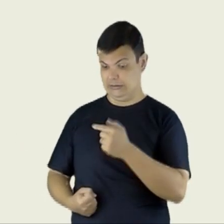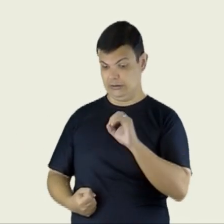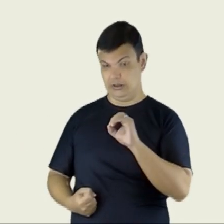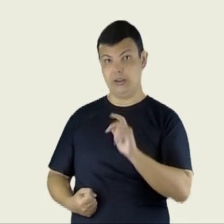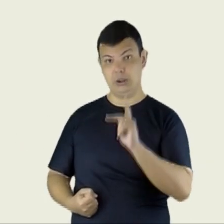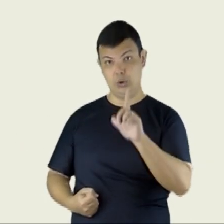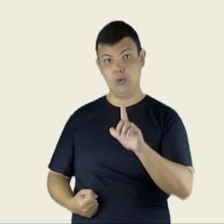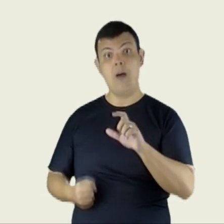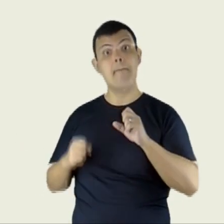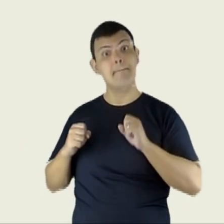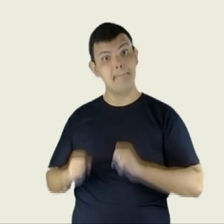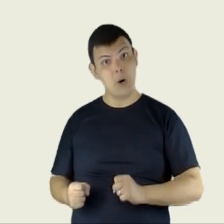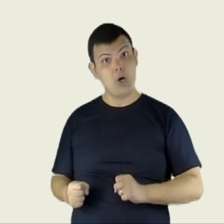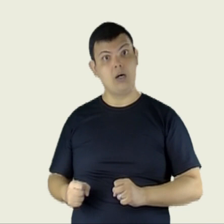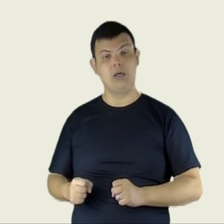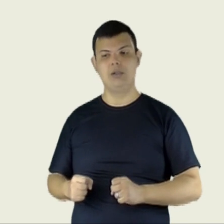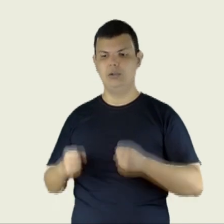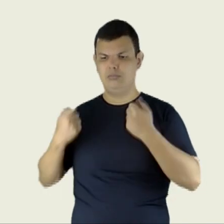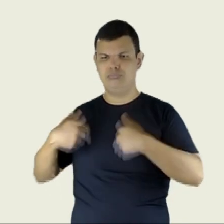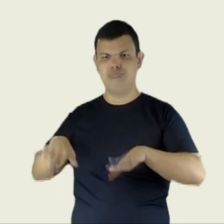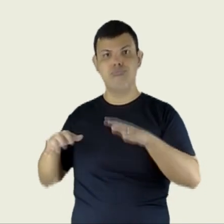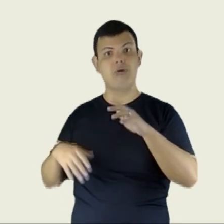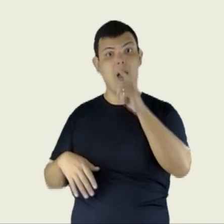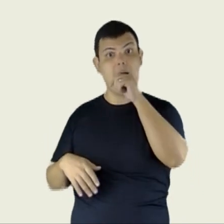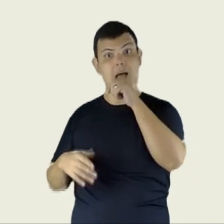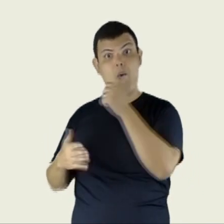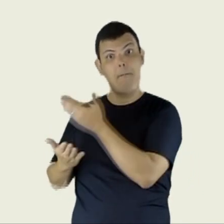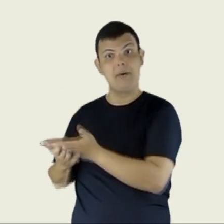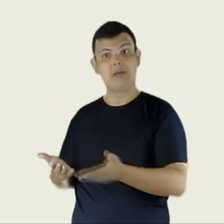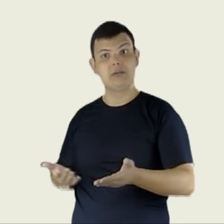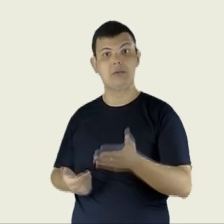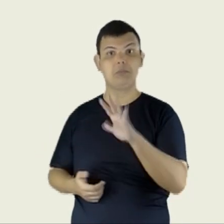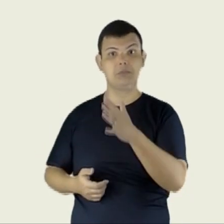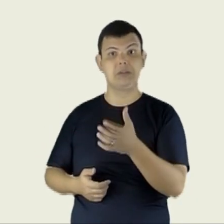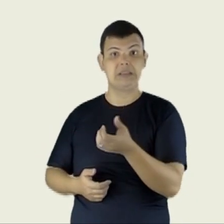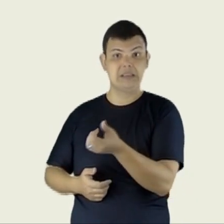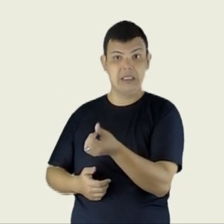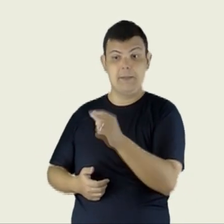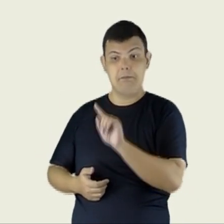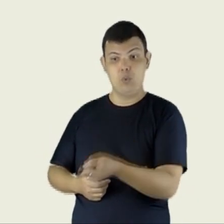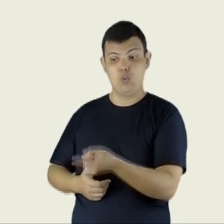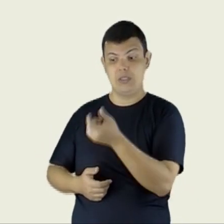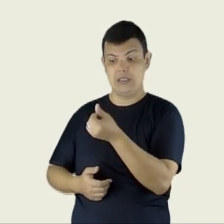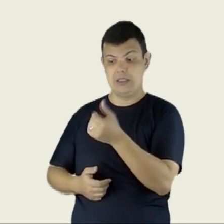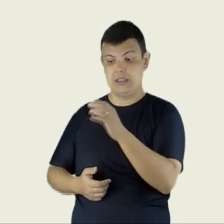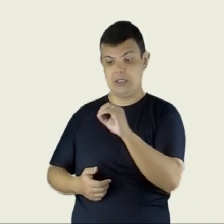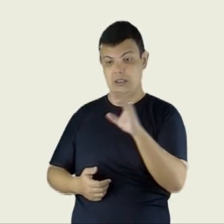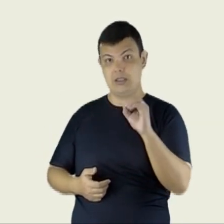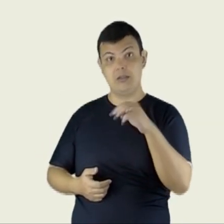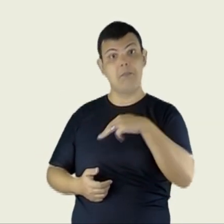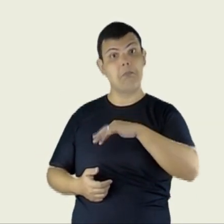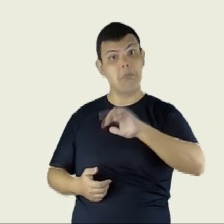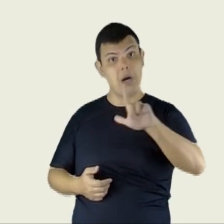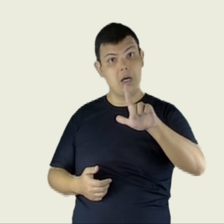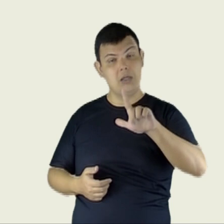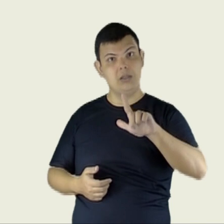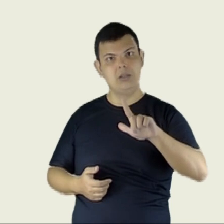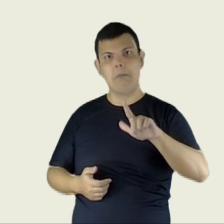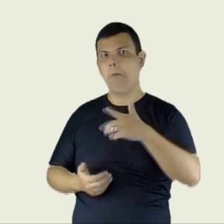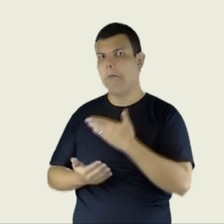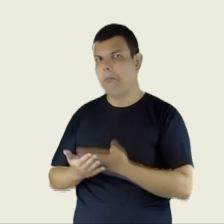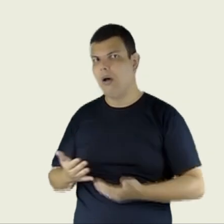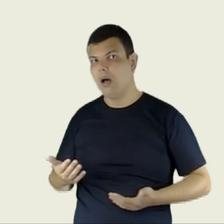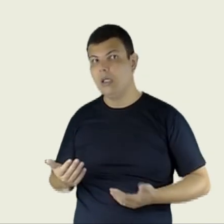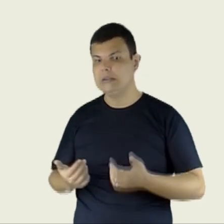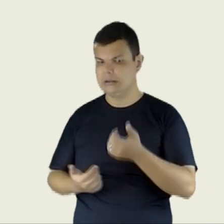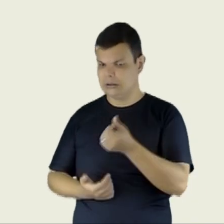até 6 litros, 6, ou então 6.600 ml. Olha só, gente. Perder aproximadamente